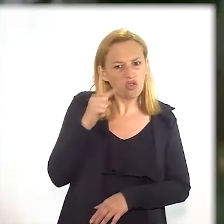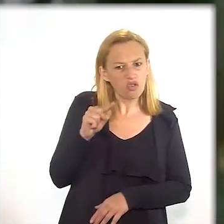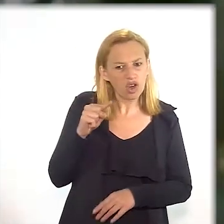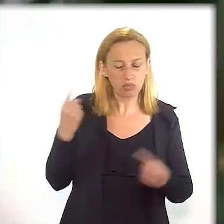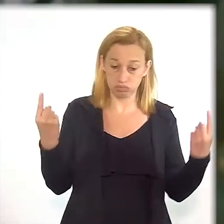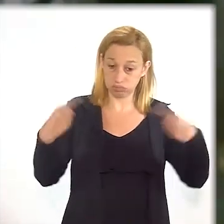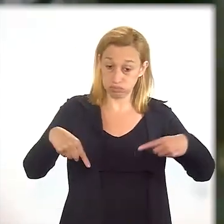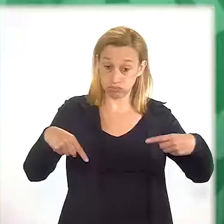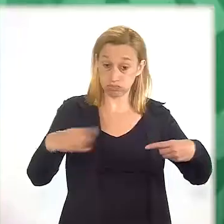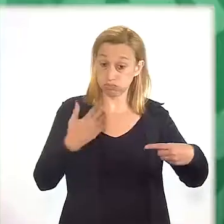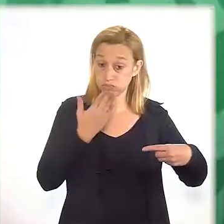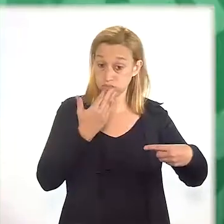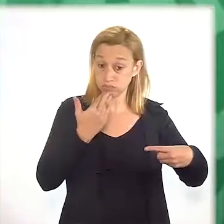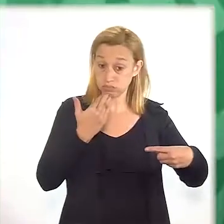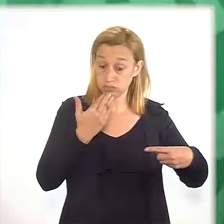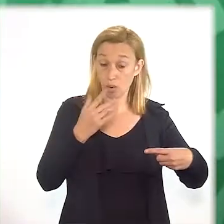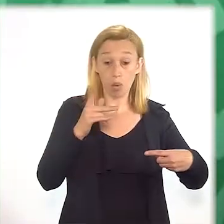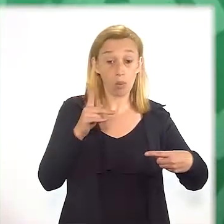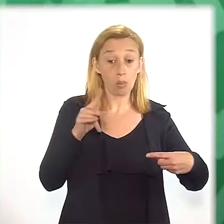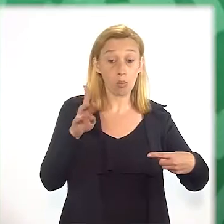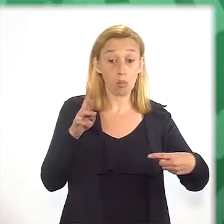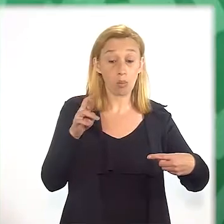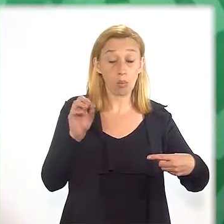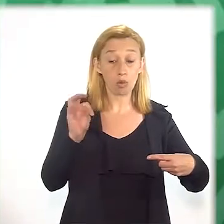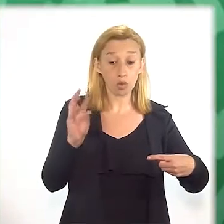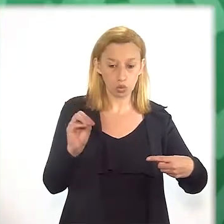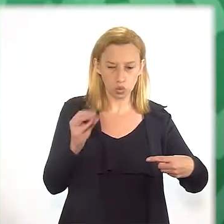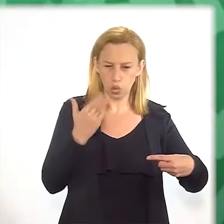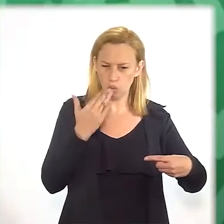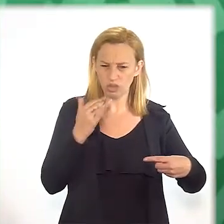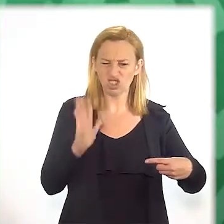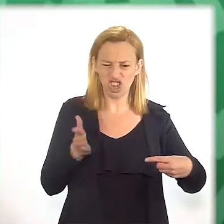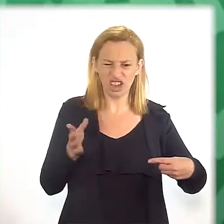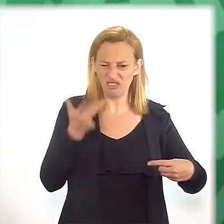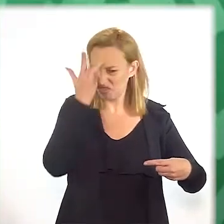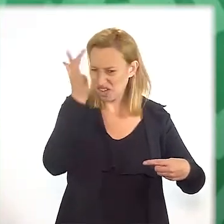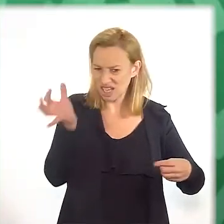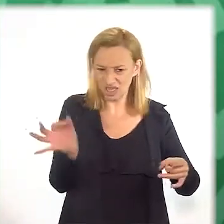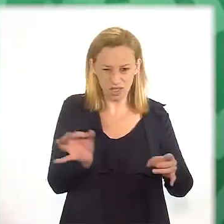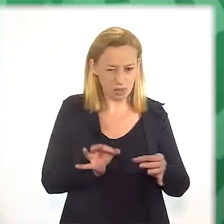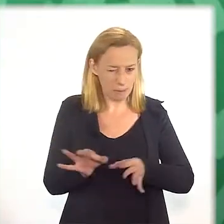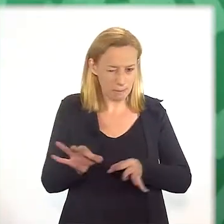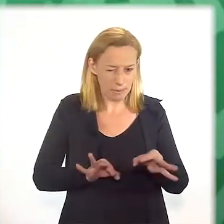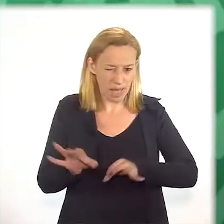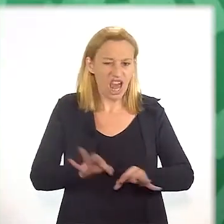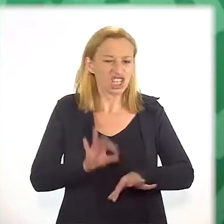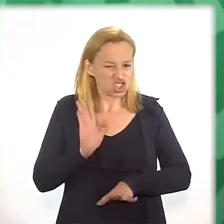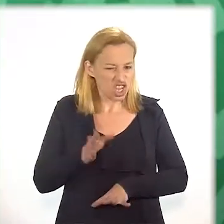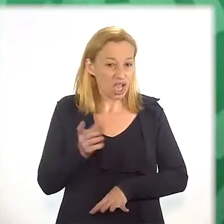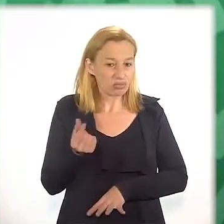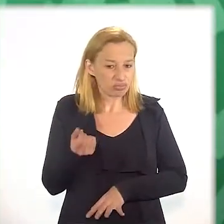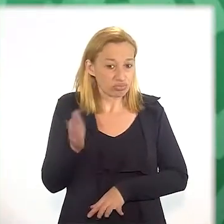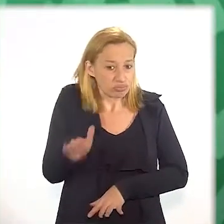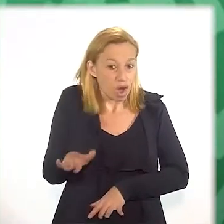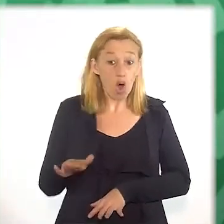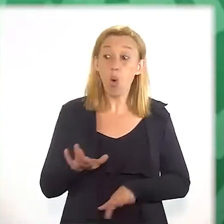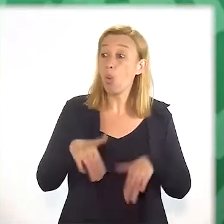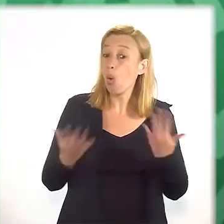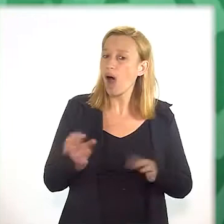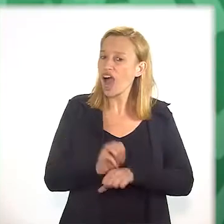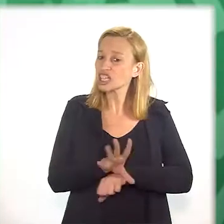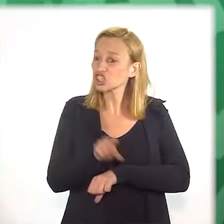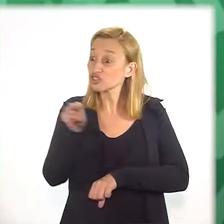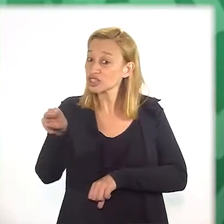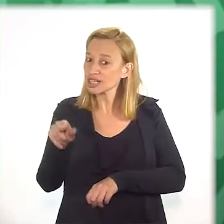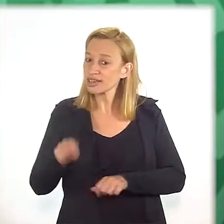a concorrência aí, né, dos alimentos prontos, que são mais fáceis no preparo, são mais baratos. Quais as dicas que você